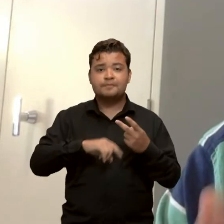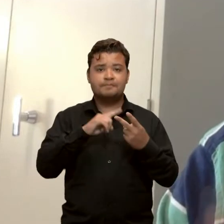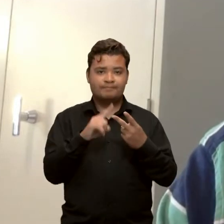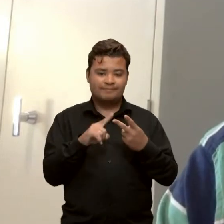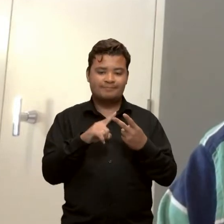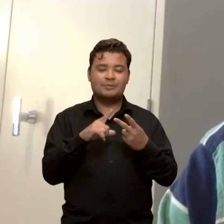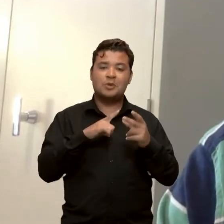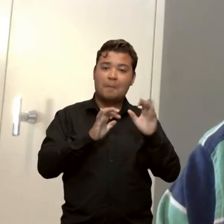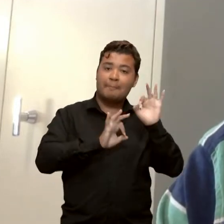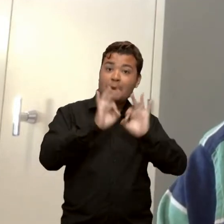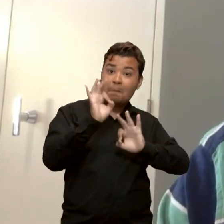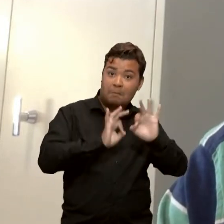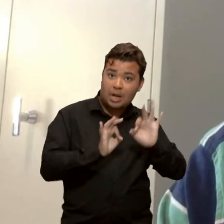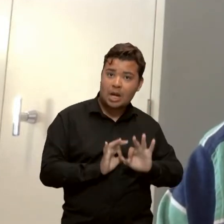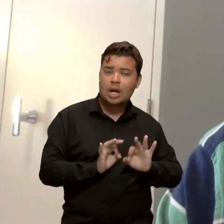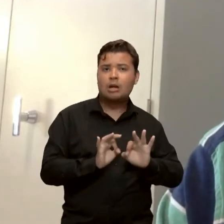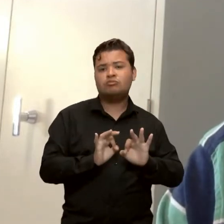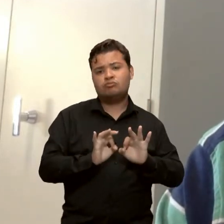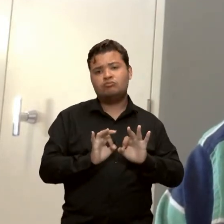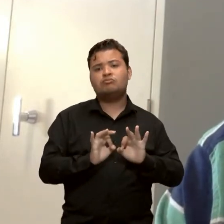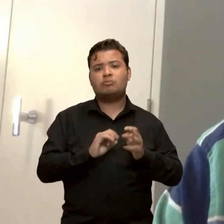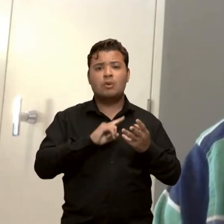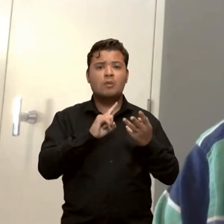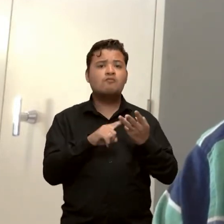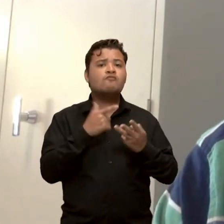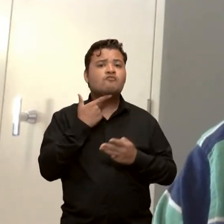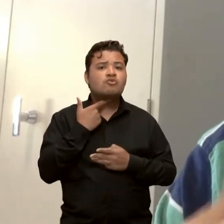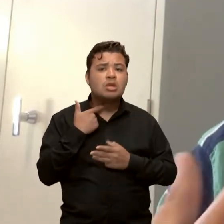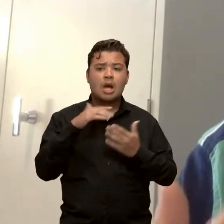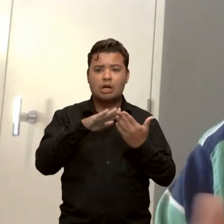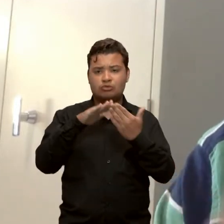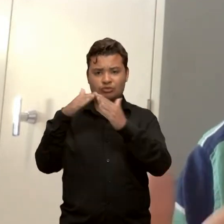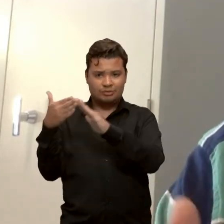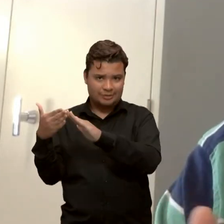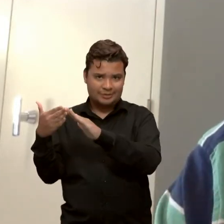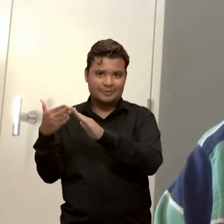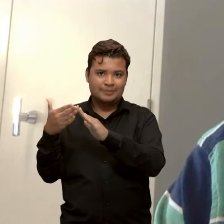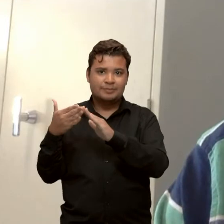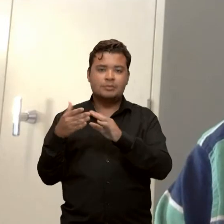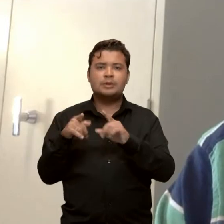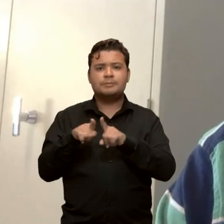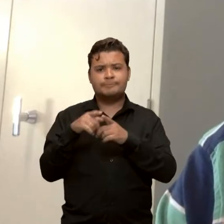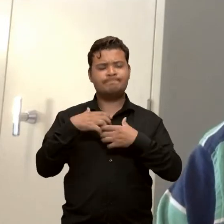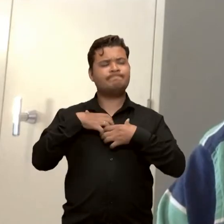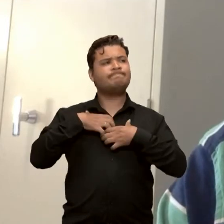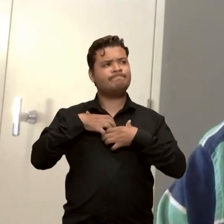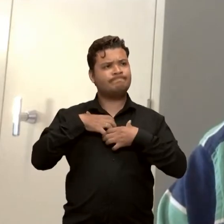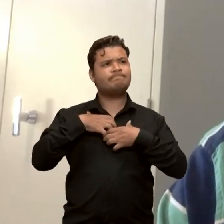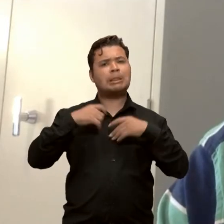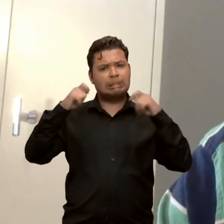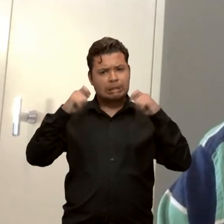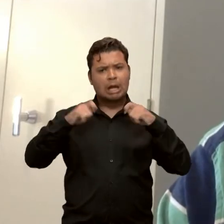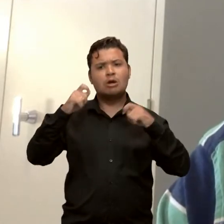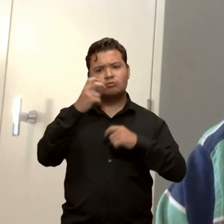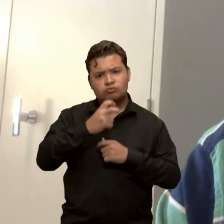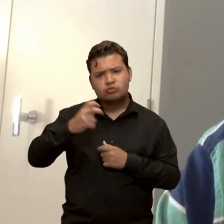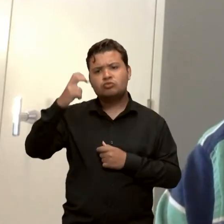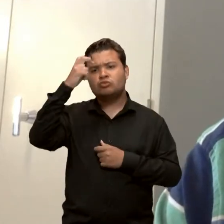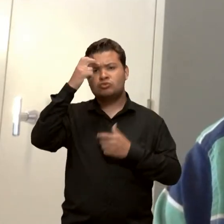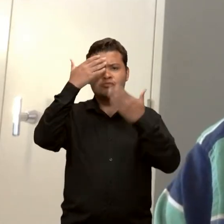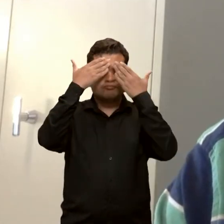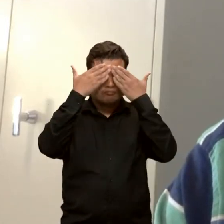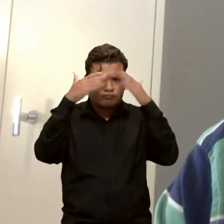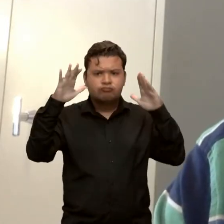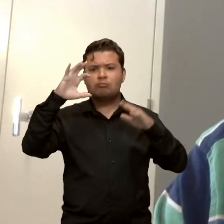né, a vontade de fazer o intercâmbio, essa abertura do espírito para uma nova cultura,